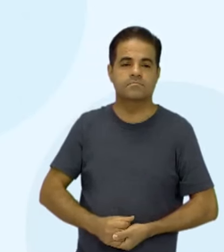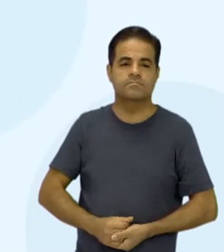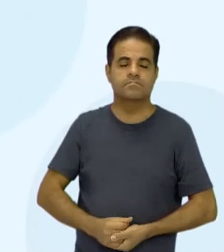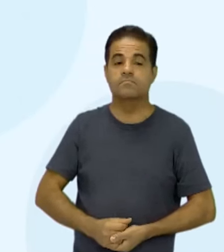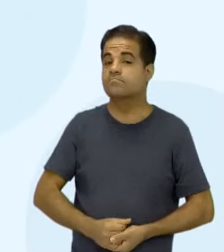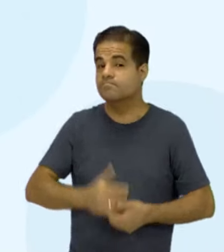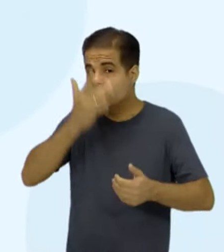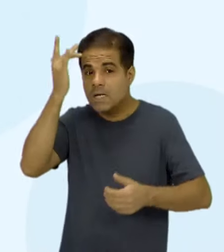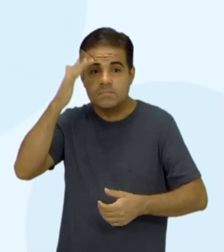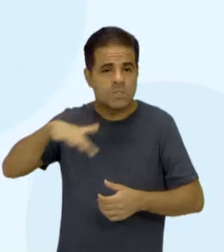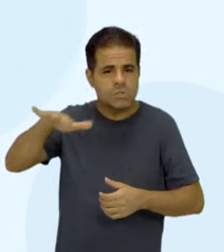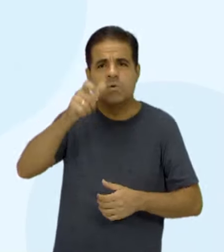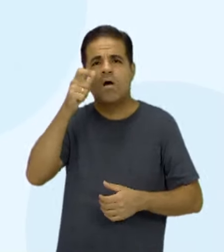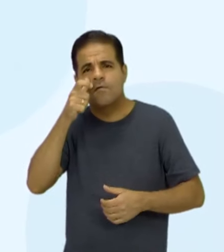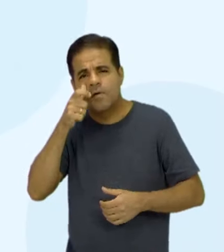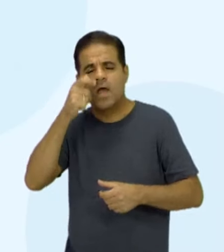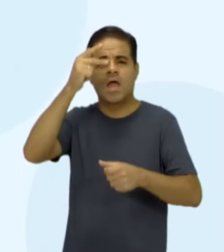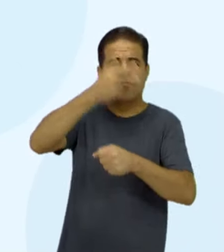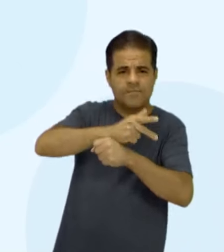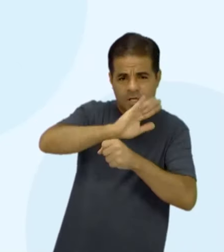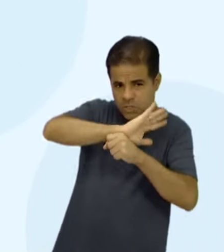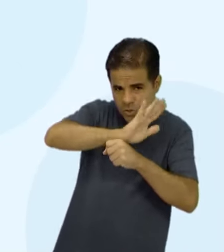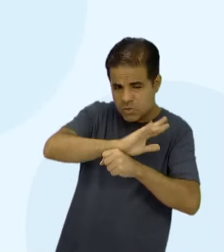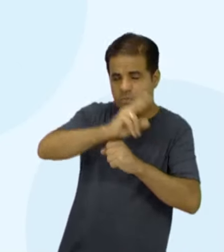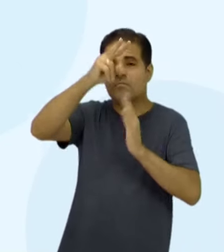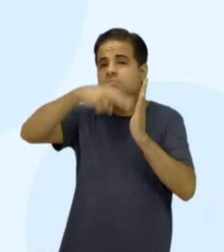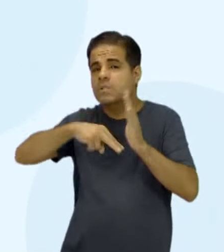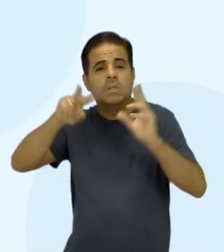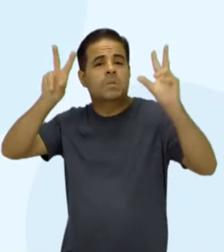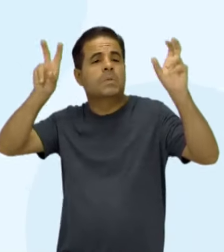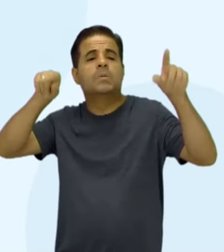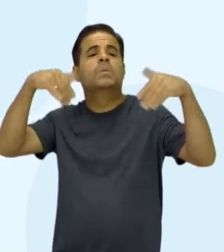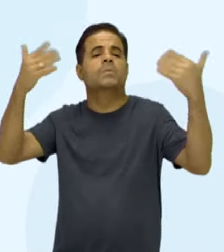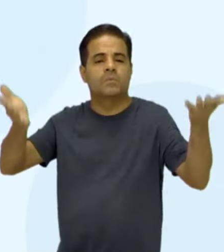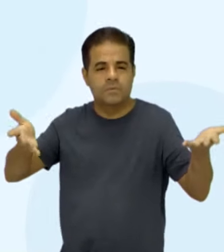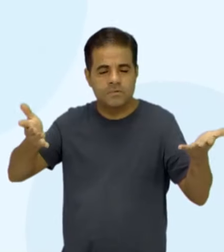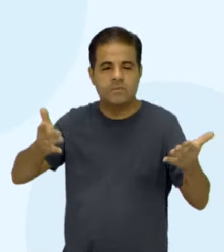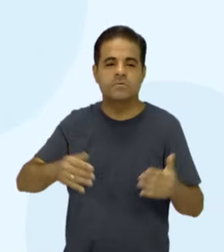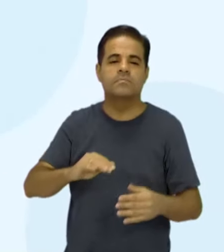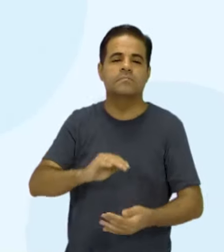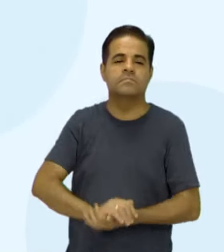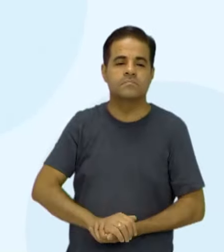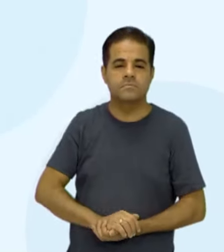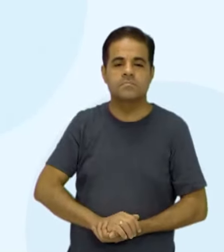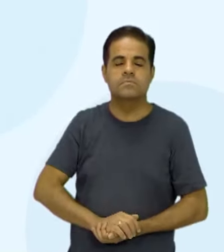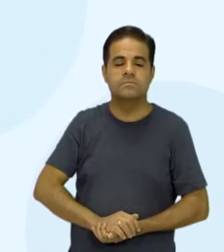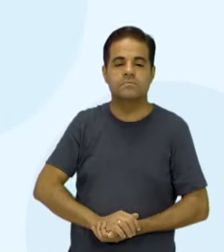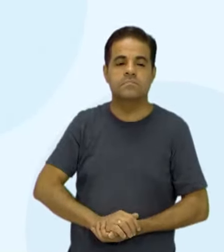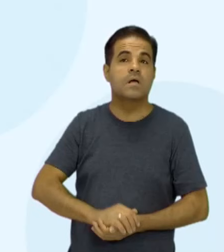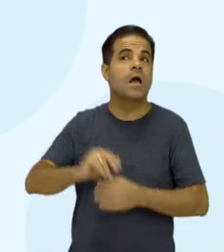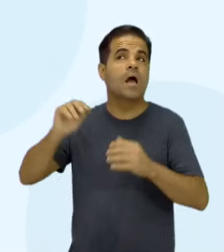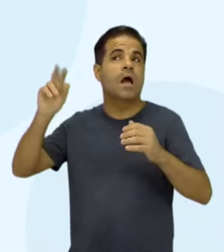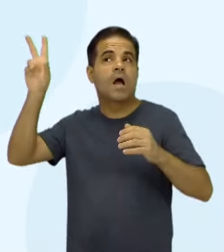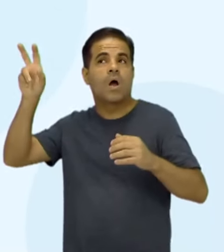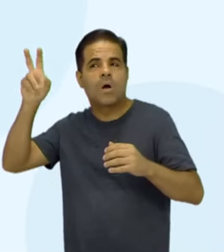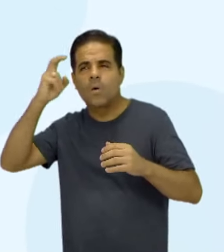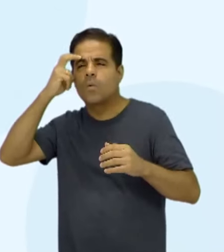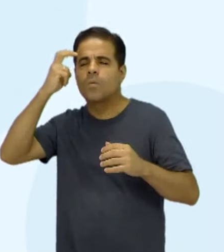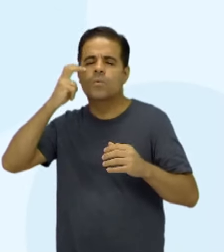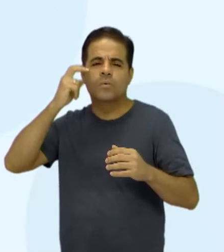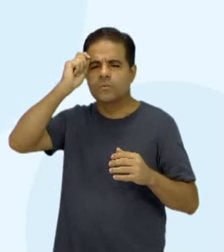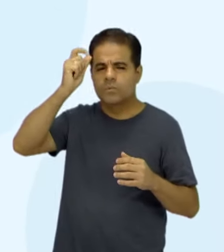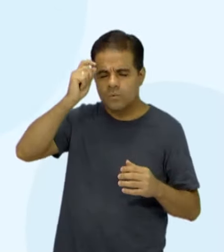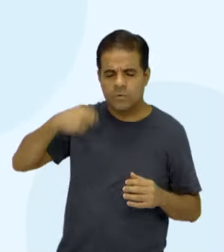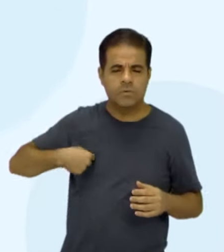são as pessoas que assistem a esse vídeo vão ler algo sobre the chinese Culture a cultura chinesa